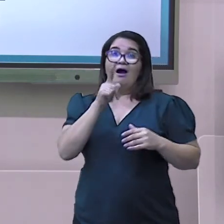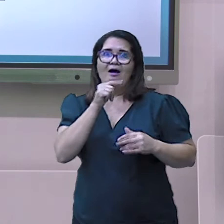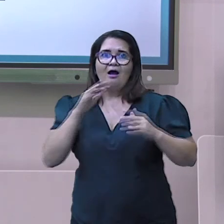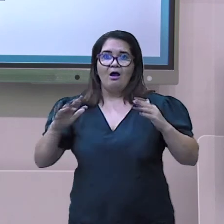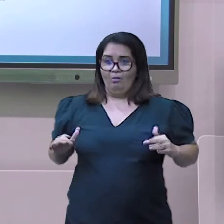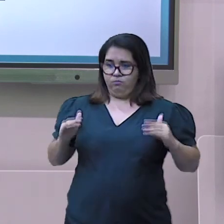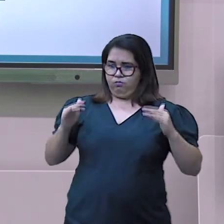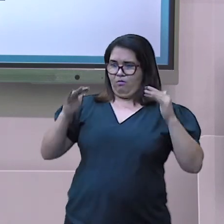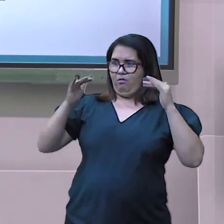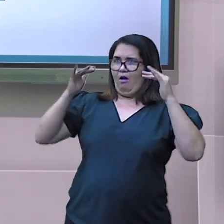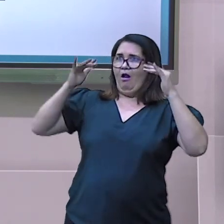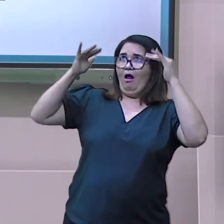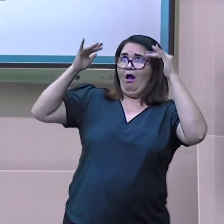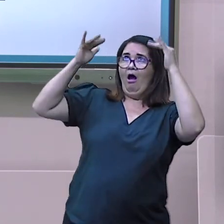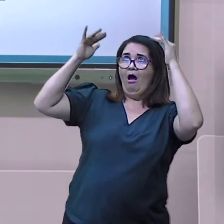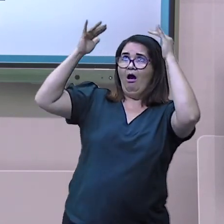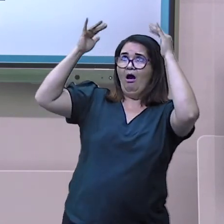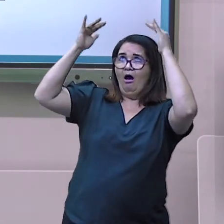como afogamento